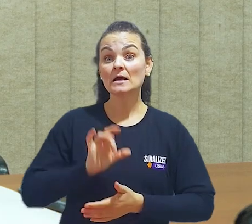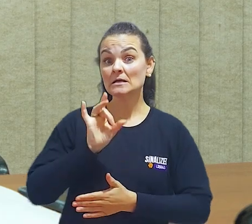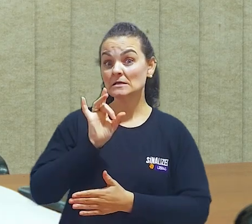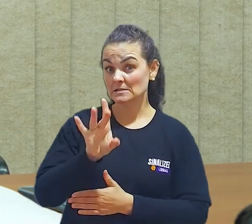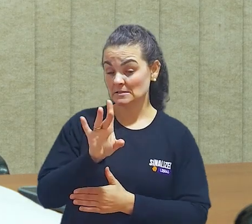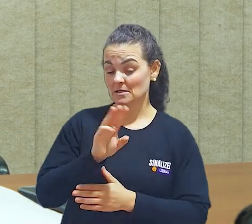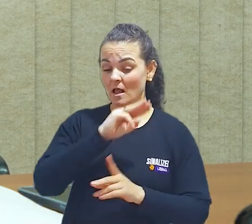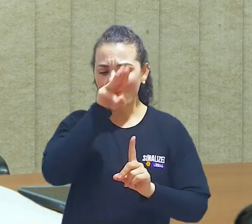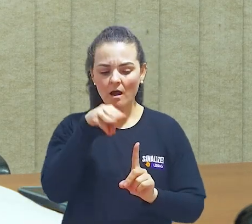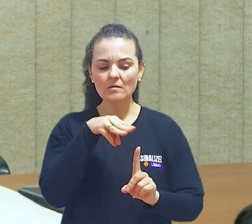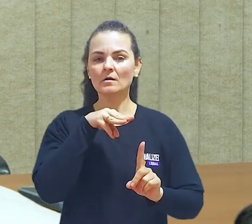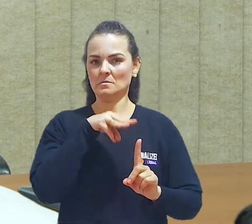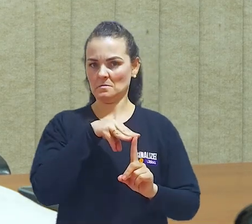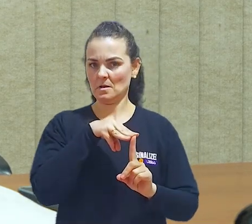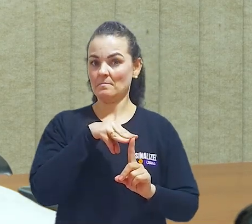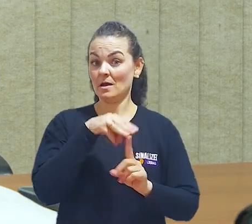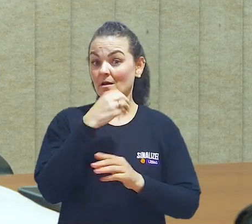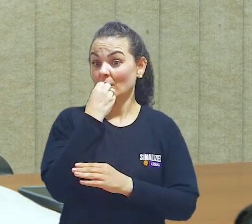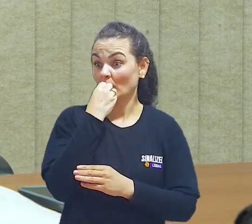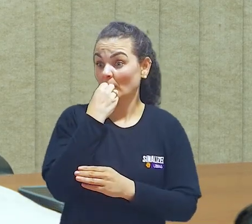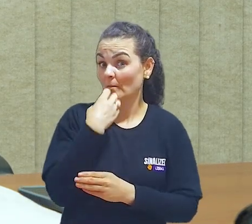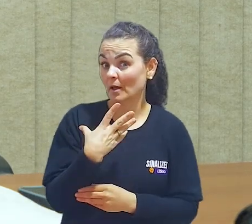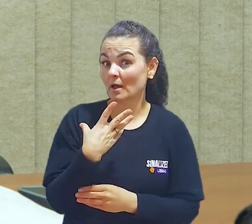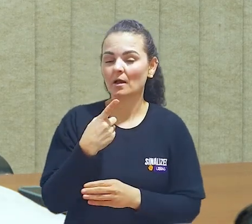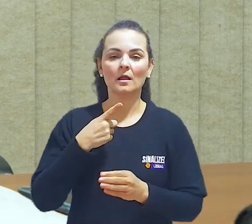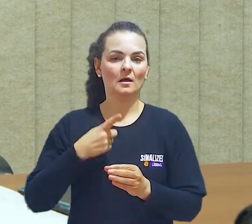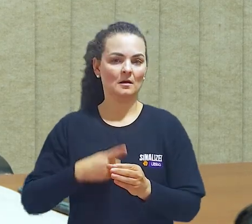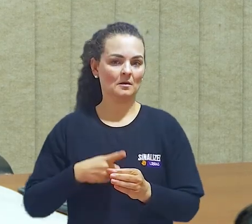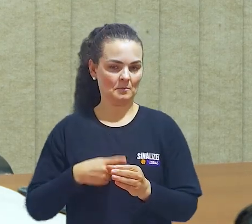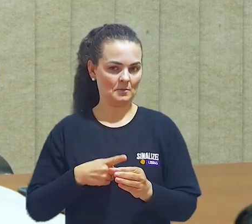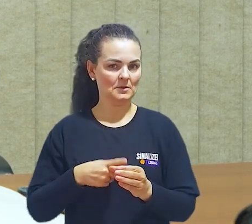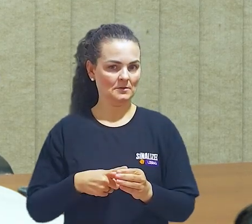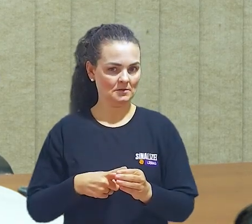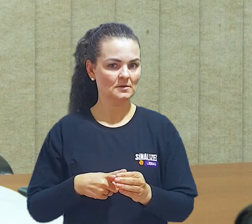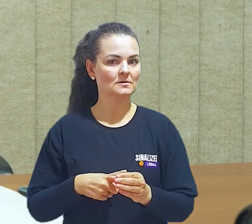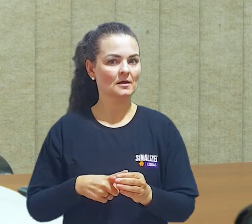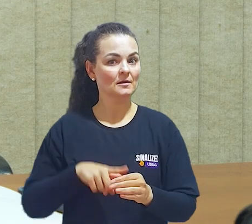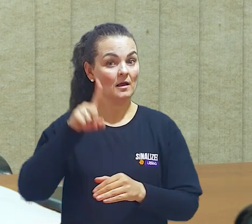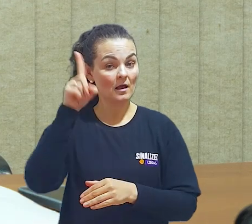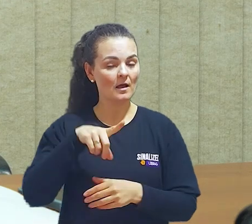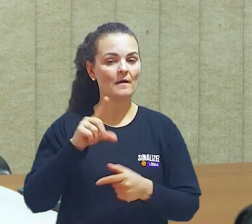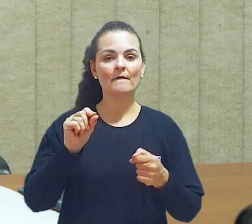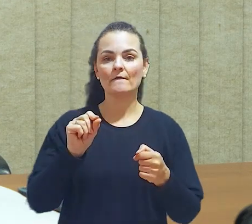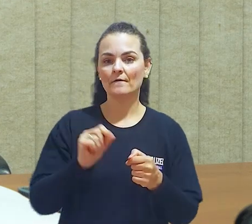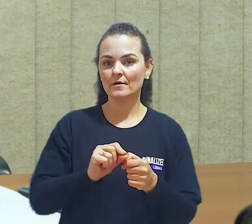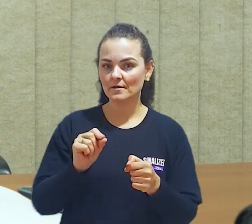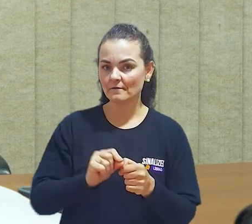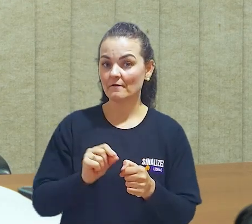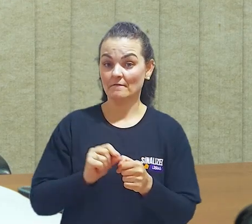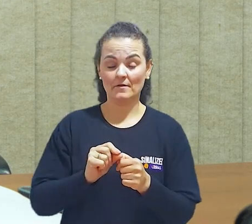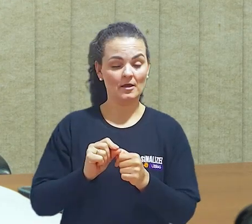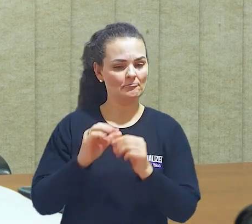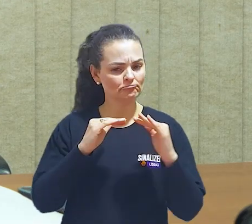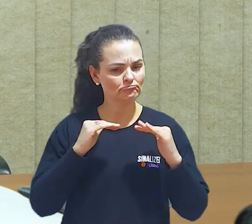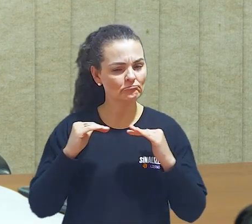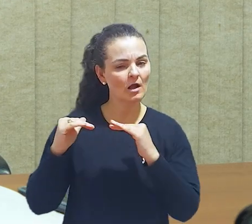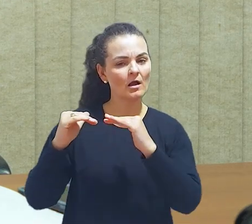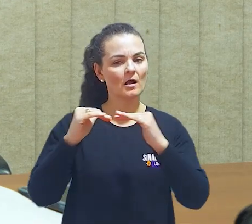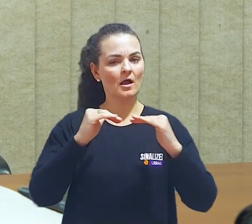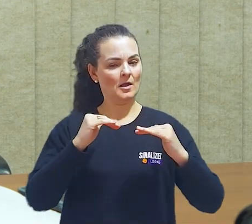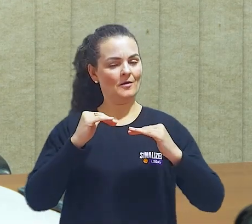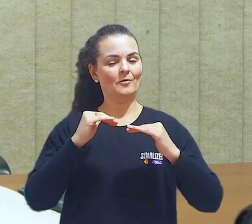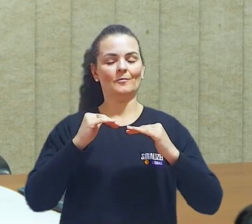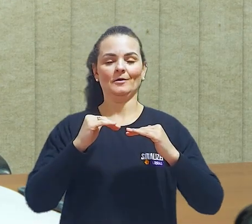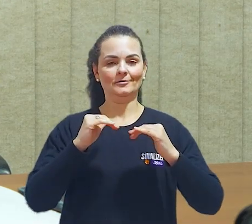meta, pelo bem da cidade, for para ser executada através de harmonia, ela